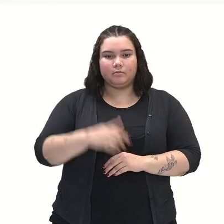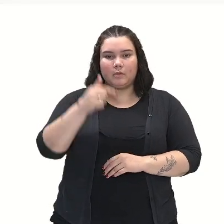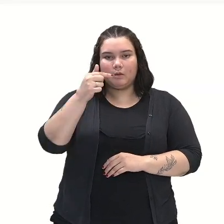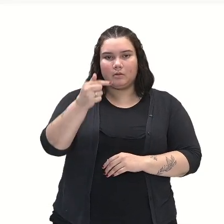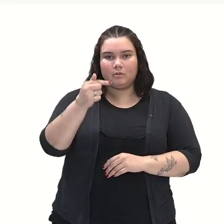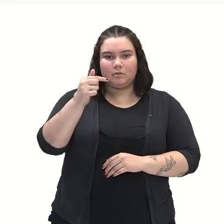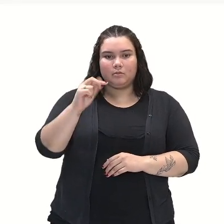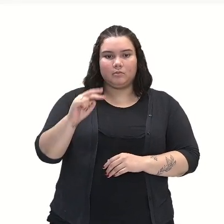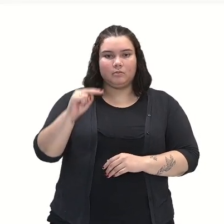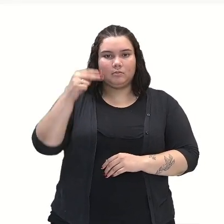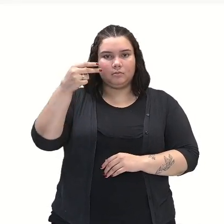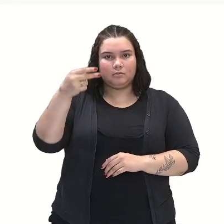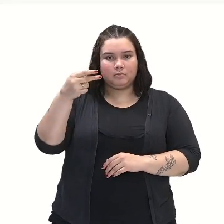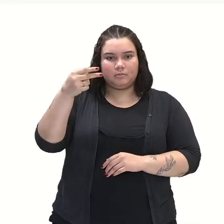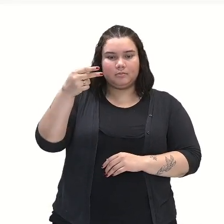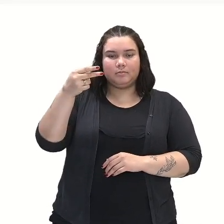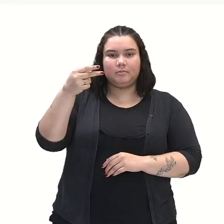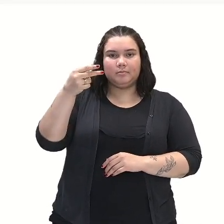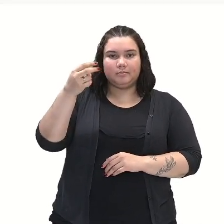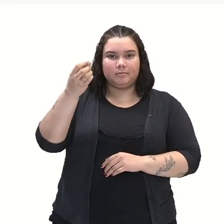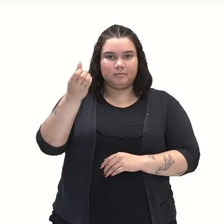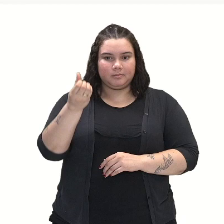elevado a 3, tá?